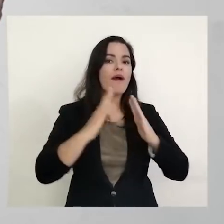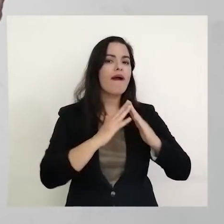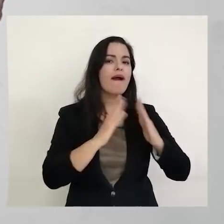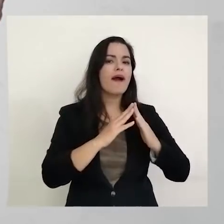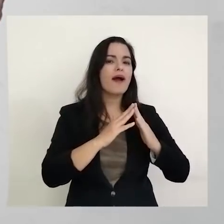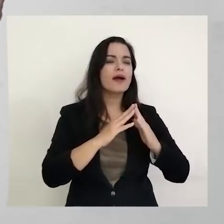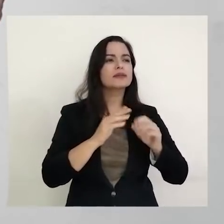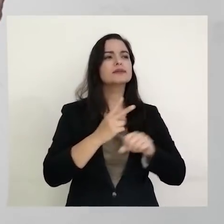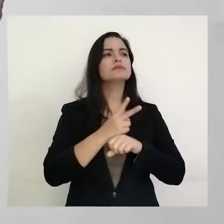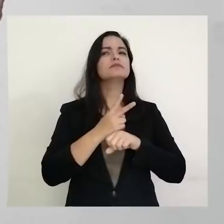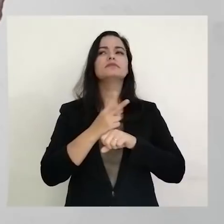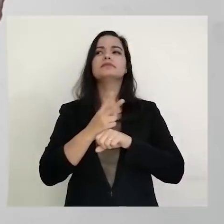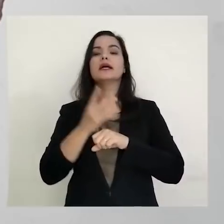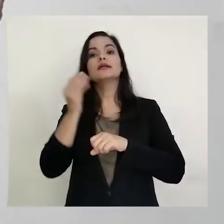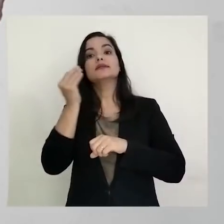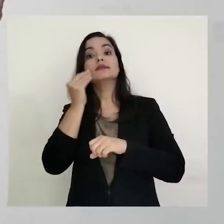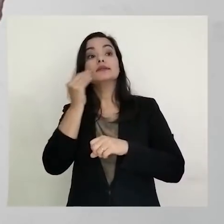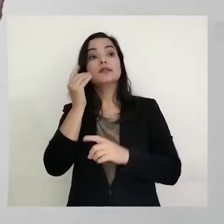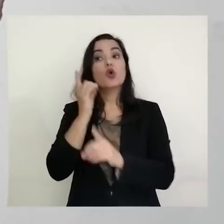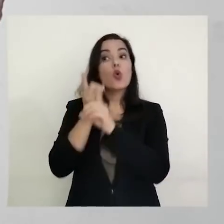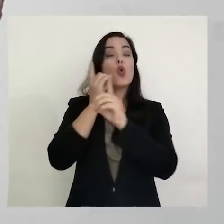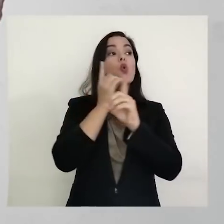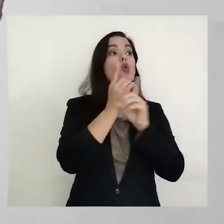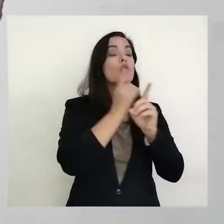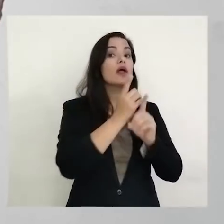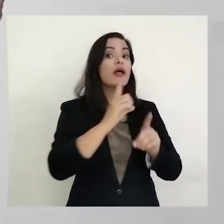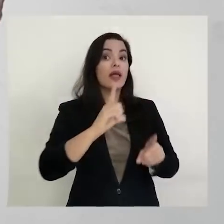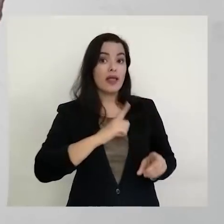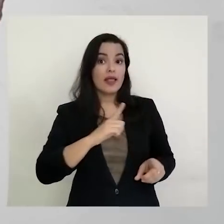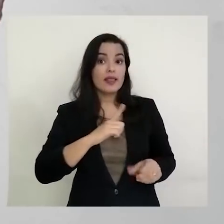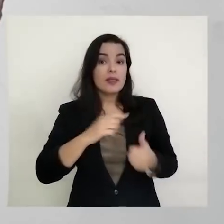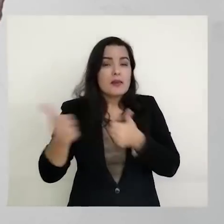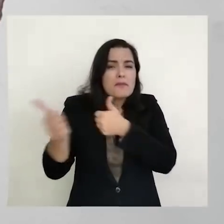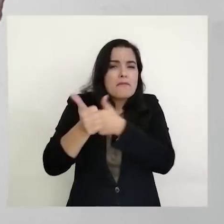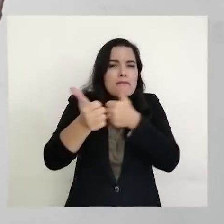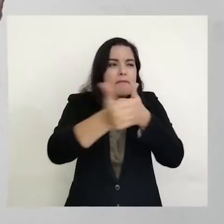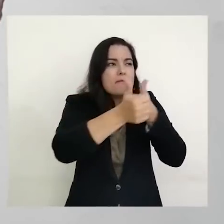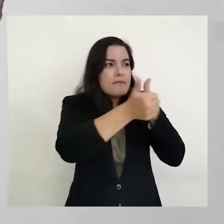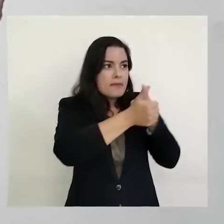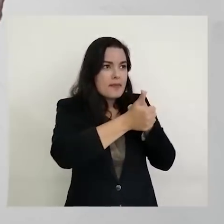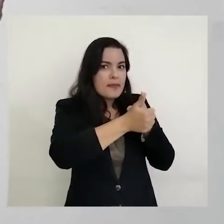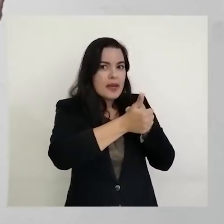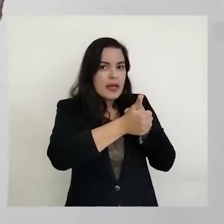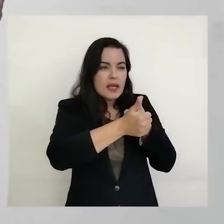tentar identificar se você tem aí na sua volta